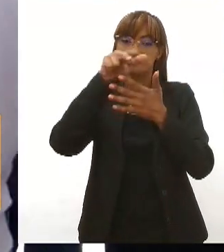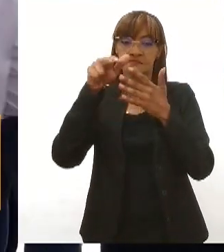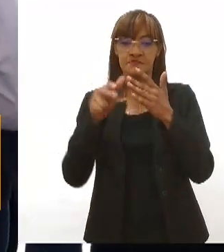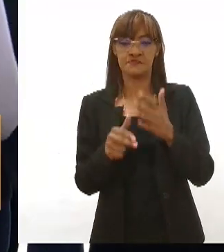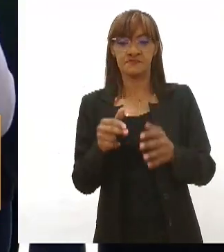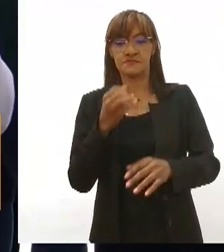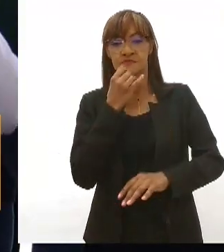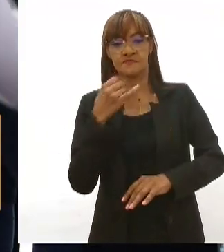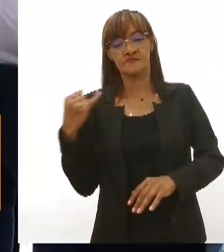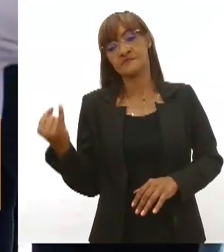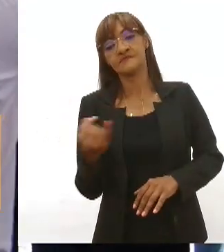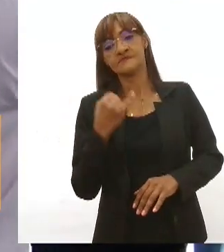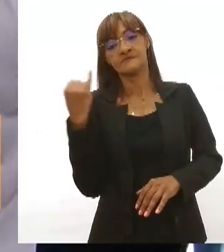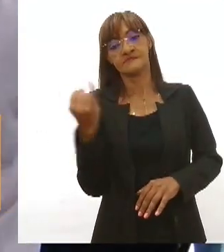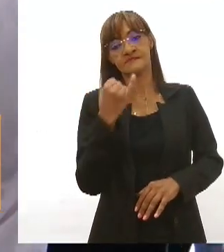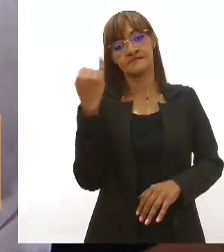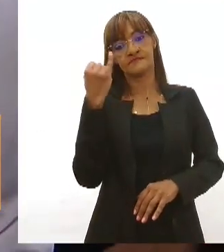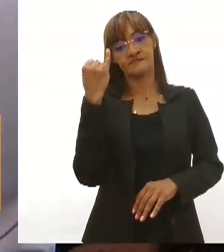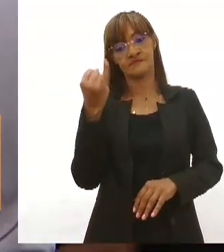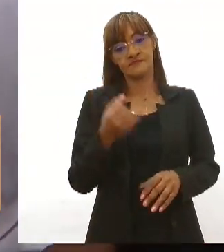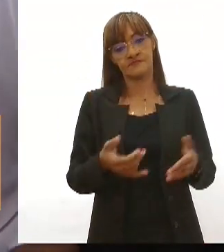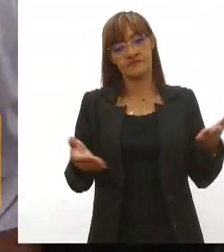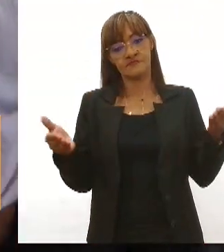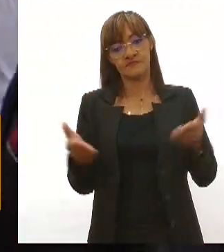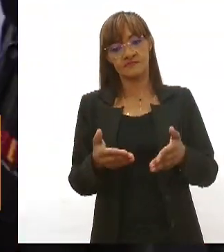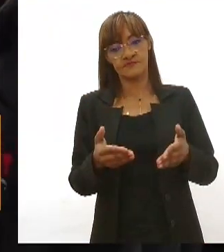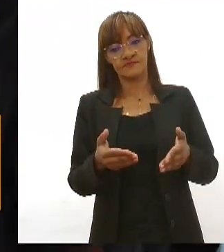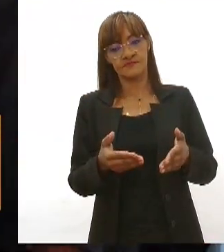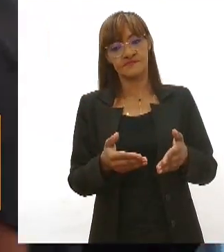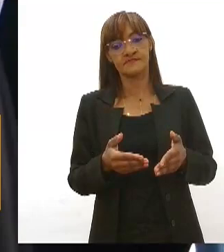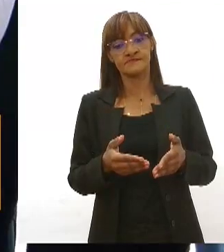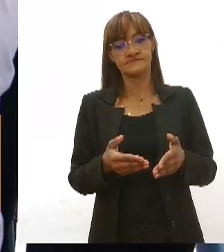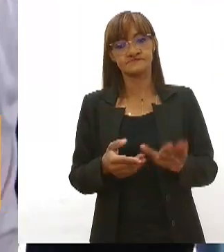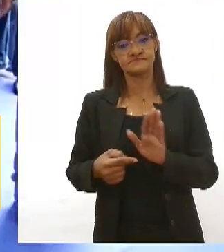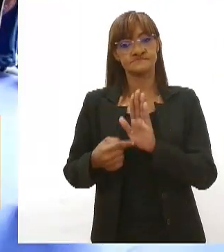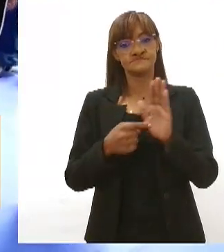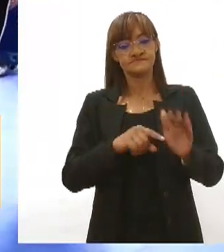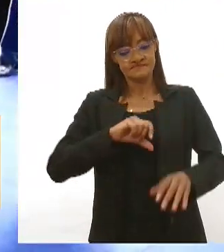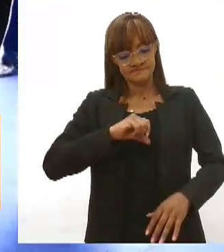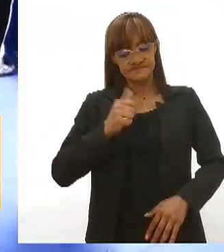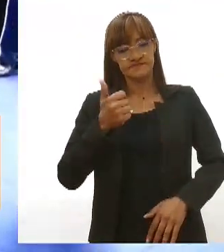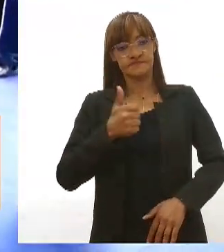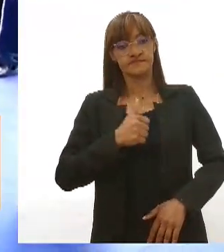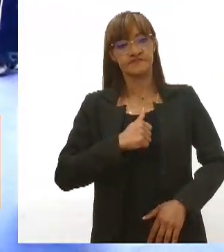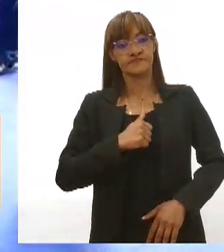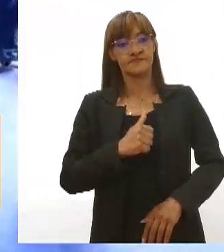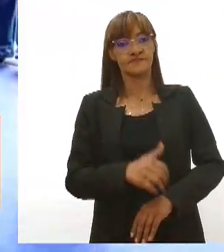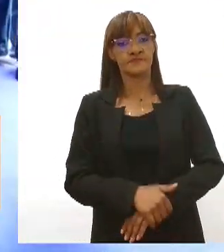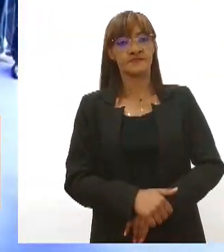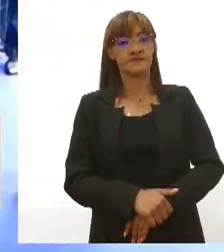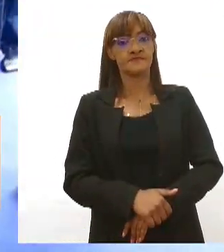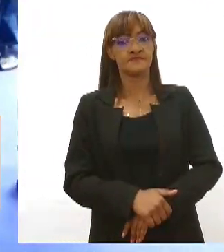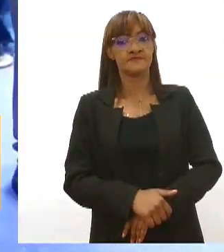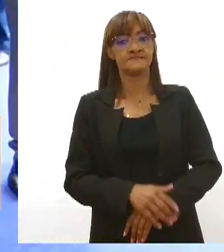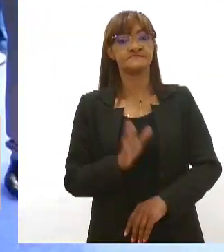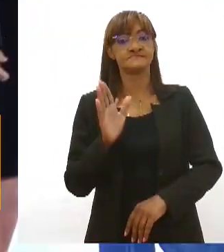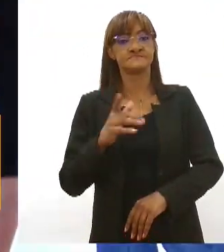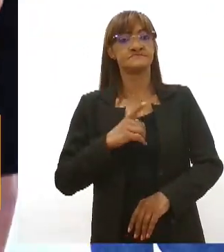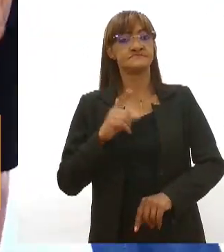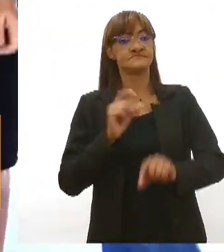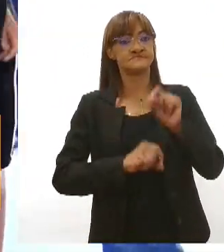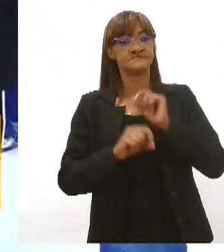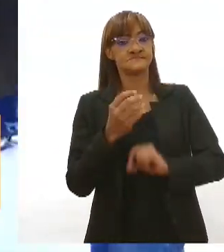importância e que vão trazer muita autoestima ao povo de Laranjeiras. O evento contou com as presenças